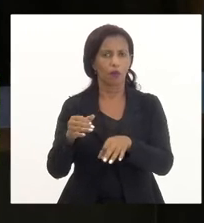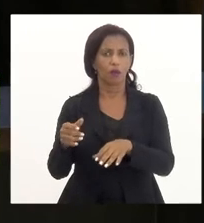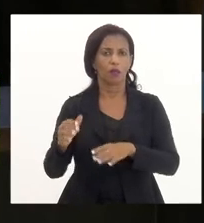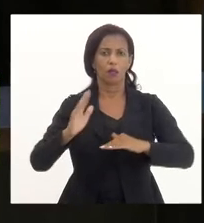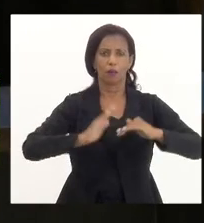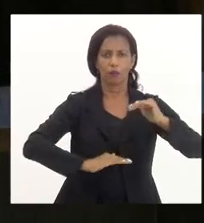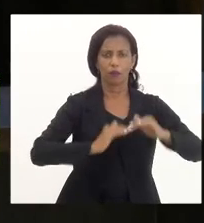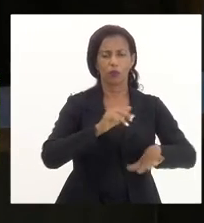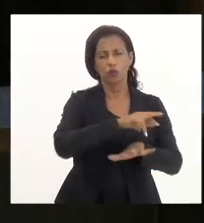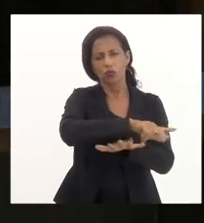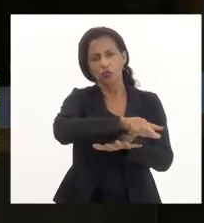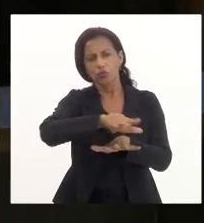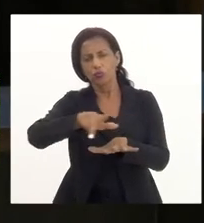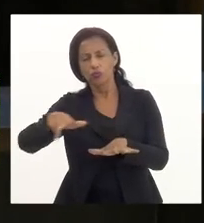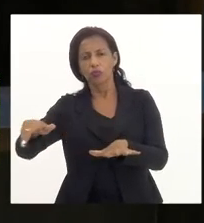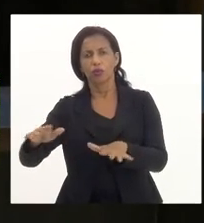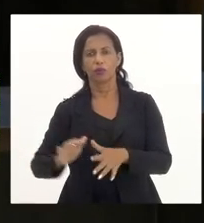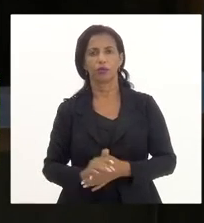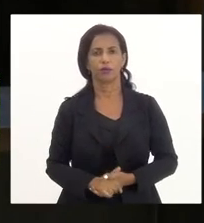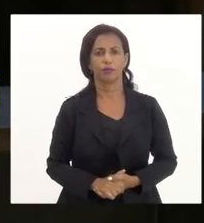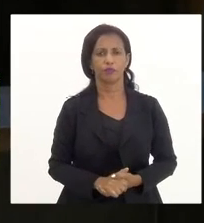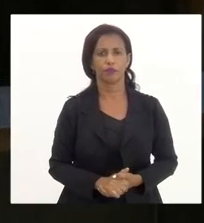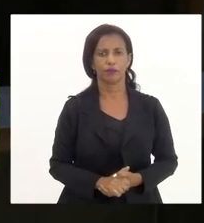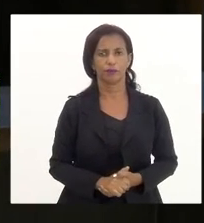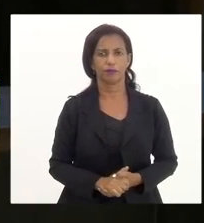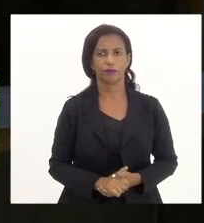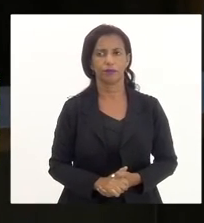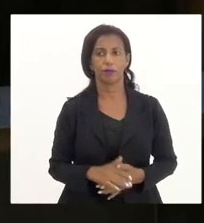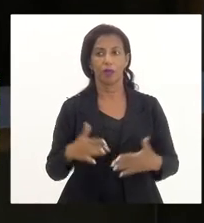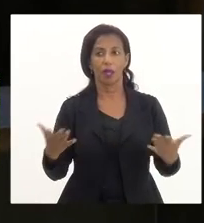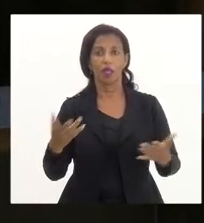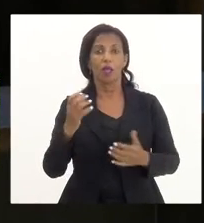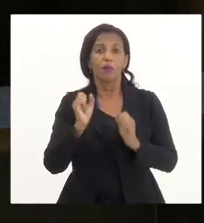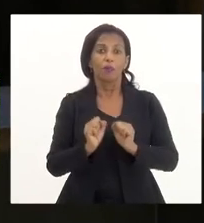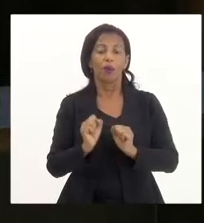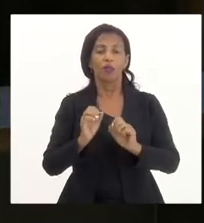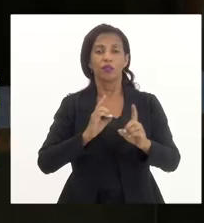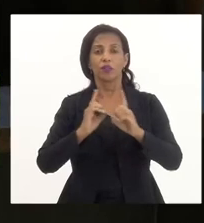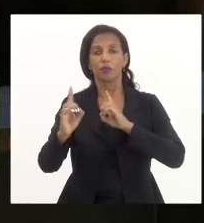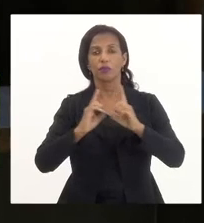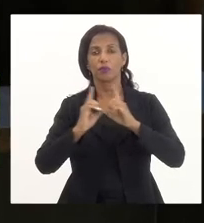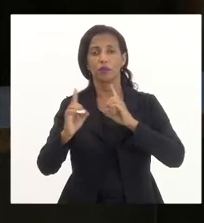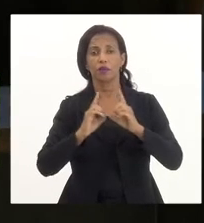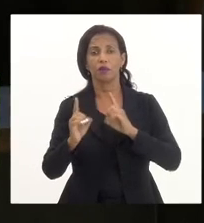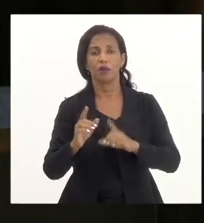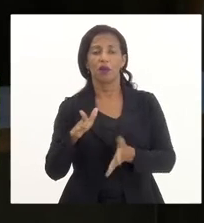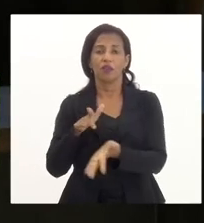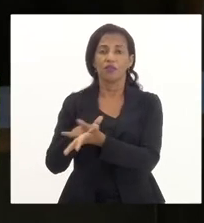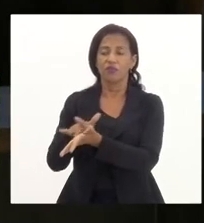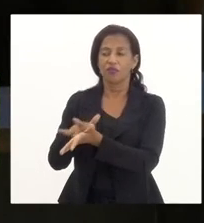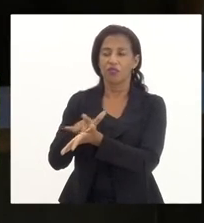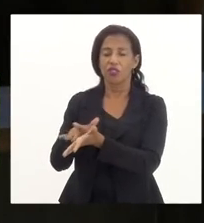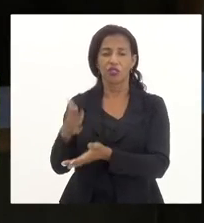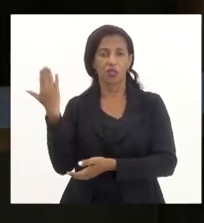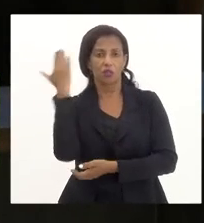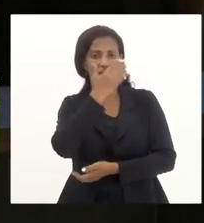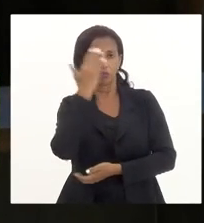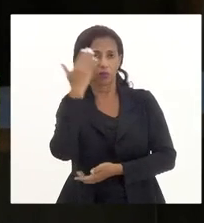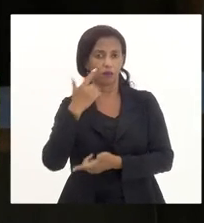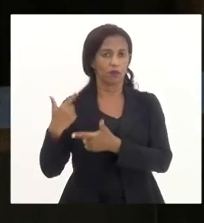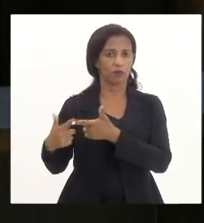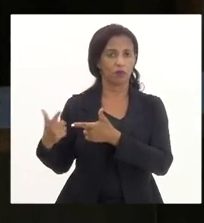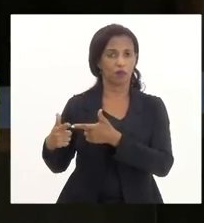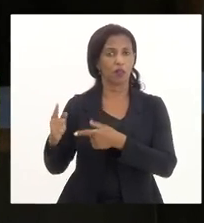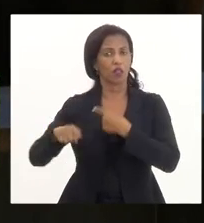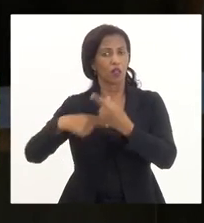carreiras e salários de diversas categorias E aí a gente pode fazer um debate completo fingir que não estamos vendo esse problema